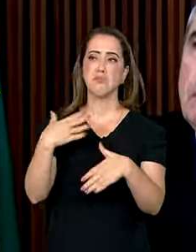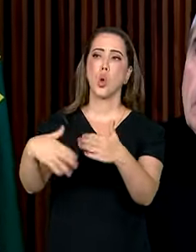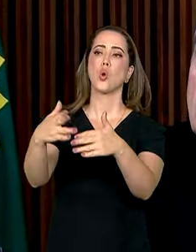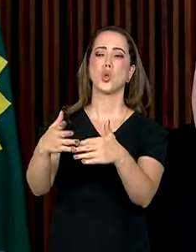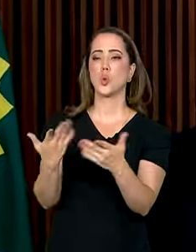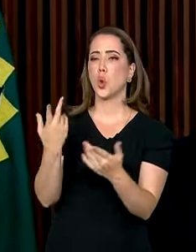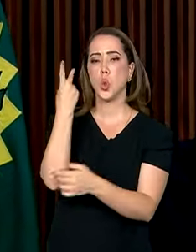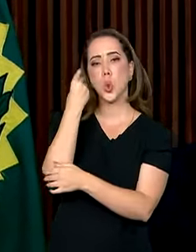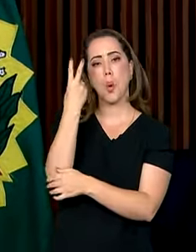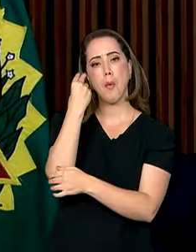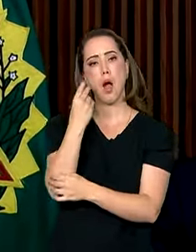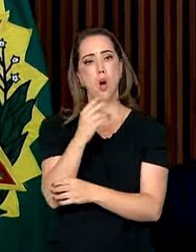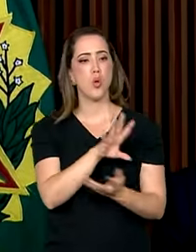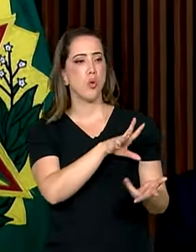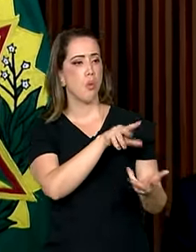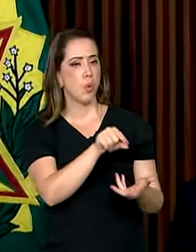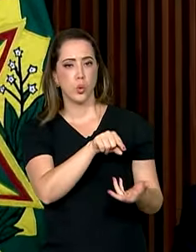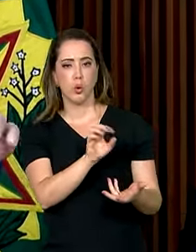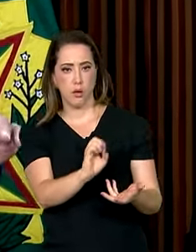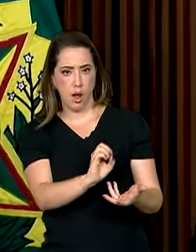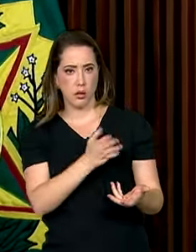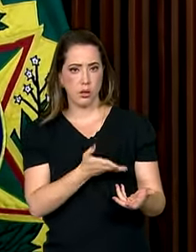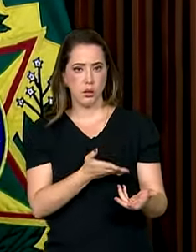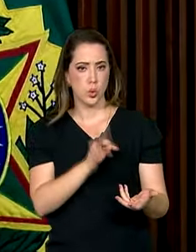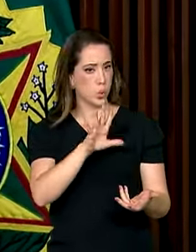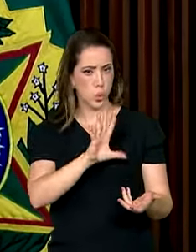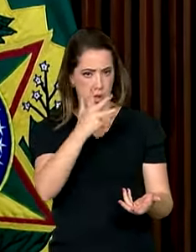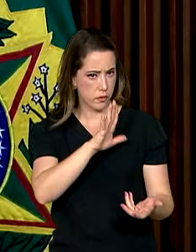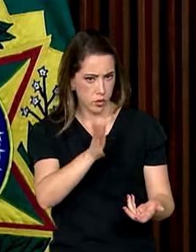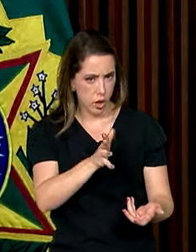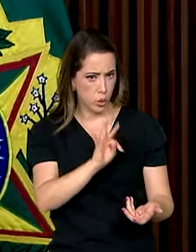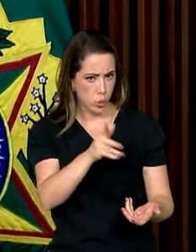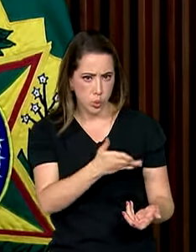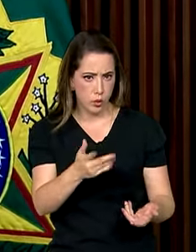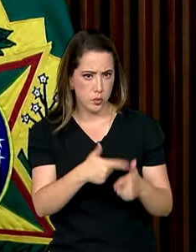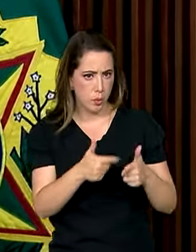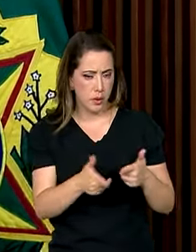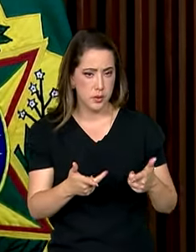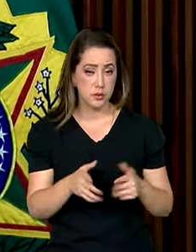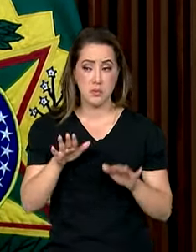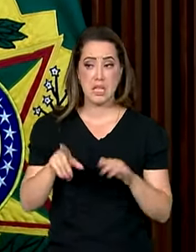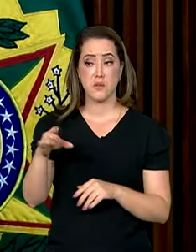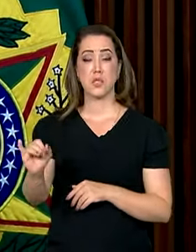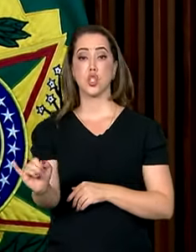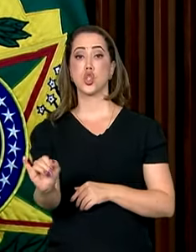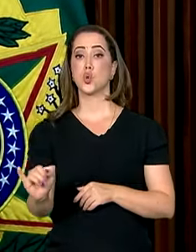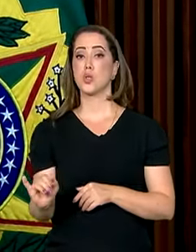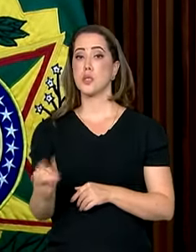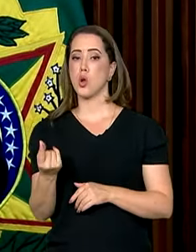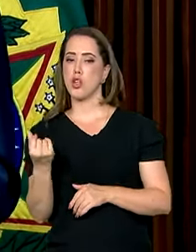tivesse acontecendo no mundo como se tivesse tudo resolvido muitas vezes instituições que